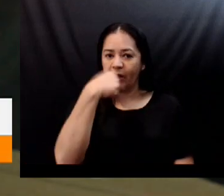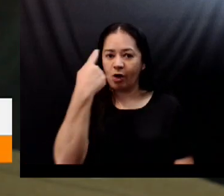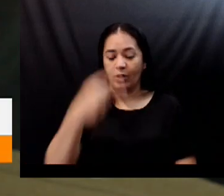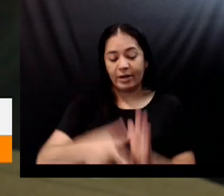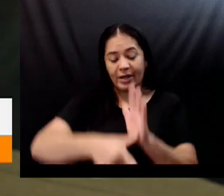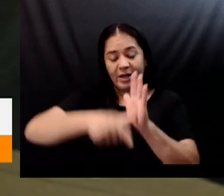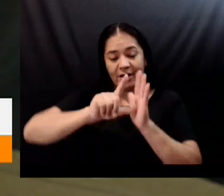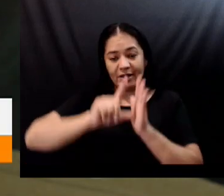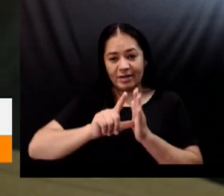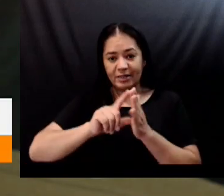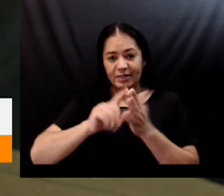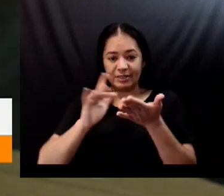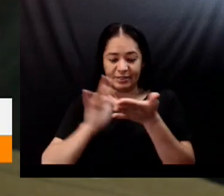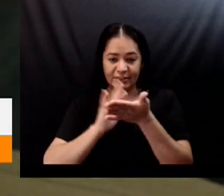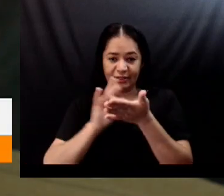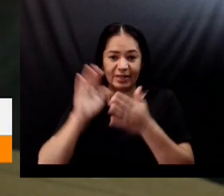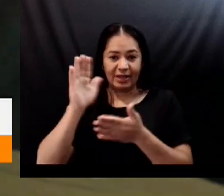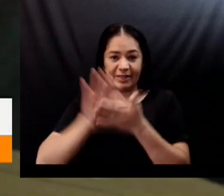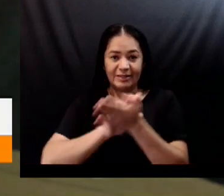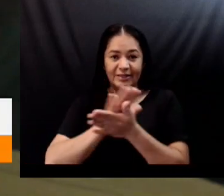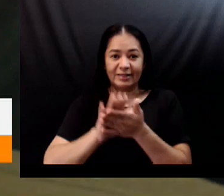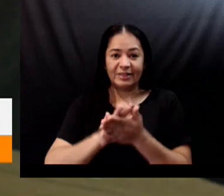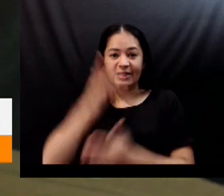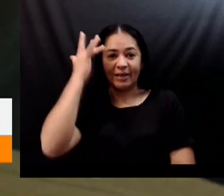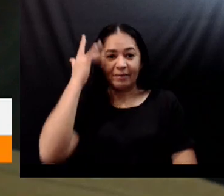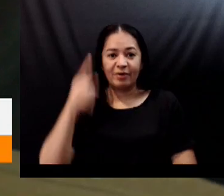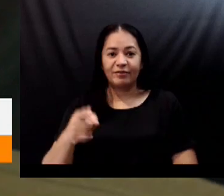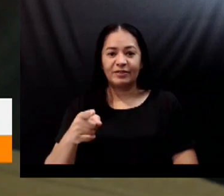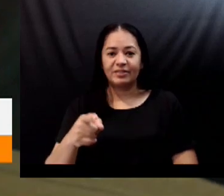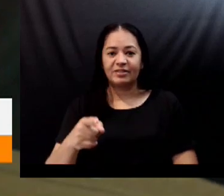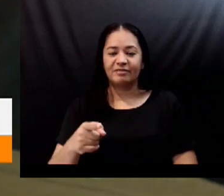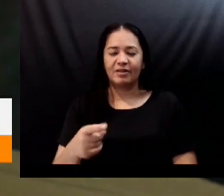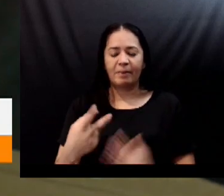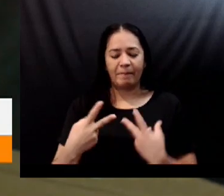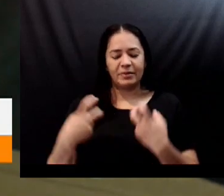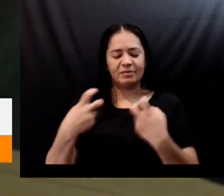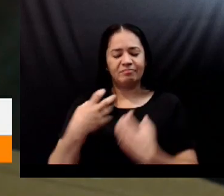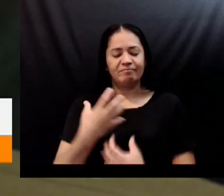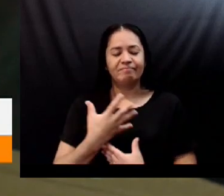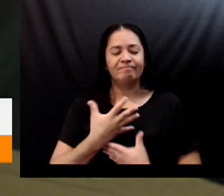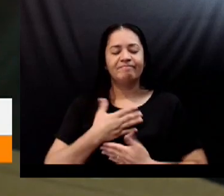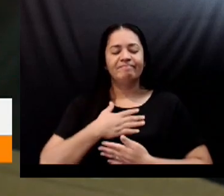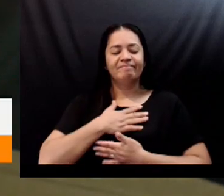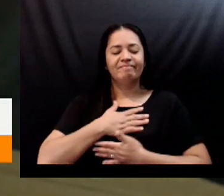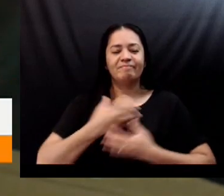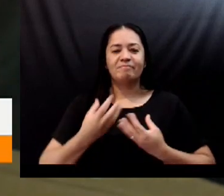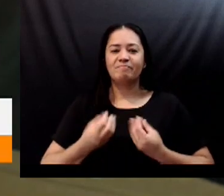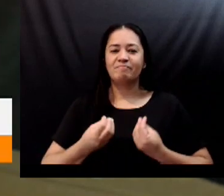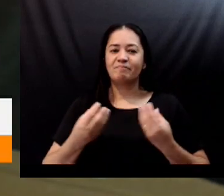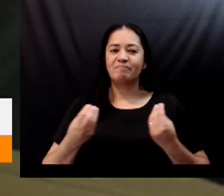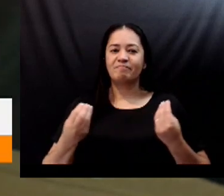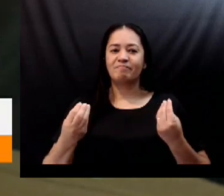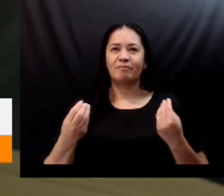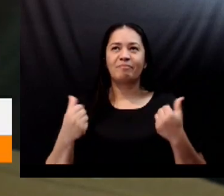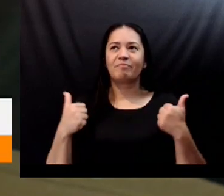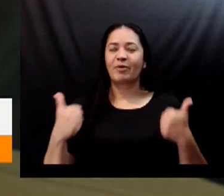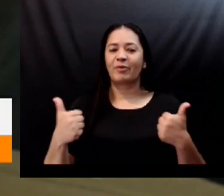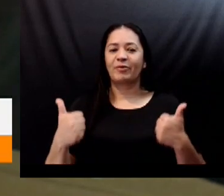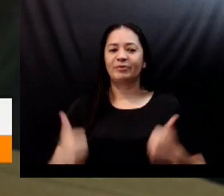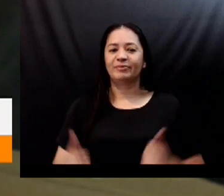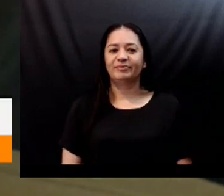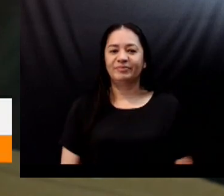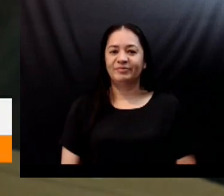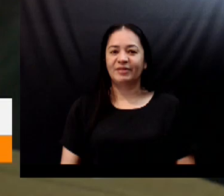adormecer no outro dia, aí você vai ver como é que você vai estar, né? E aí você coloca nos comentários, que o nosso programa tá no YouTube, e aí você coloca